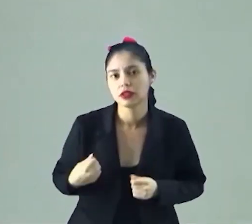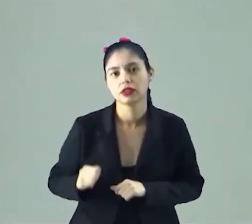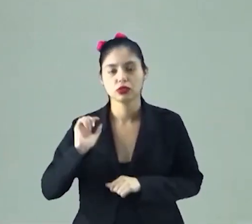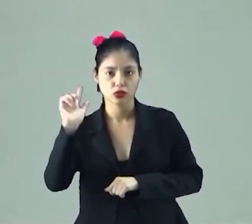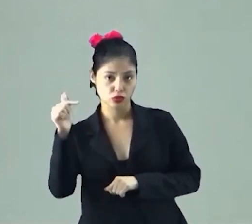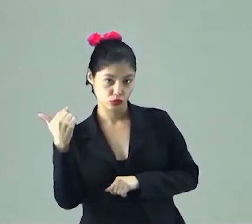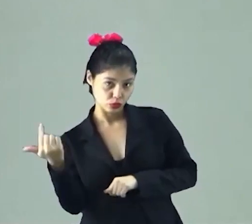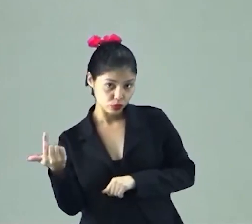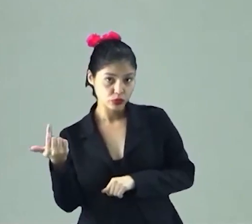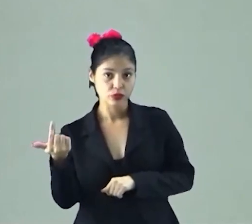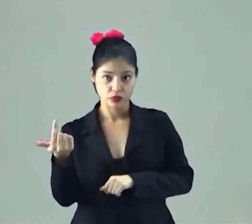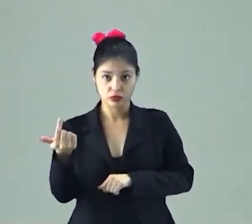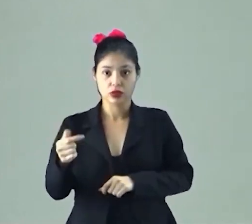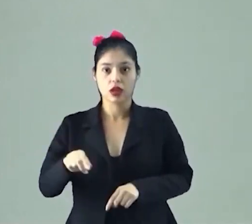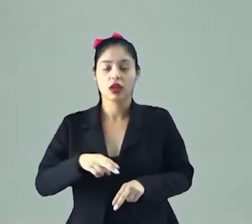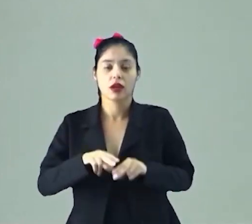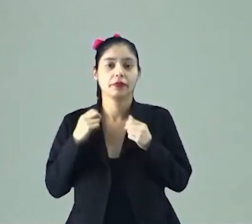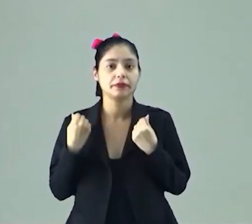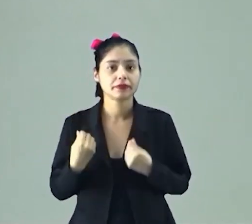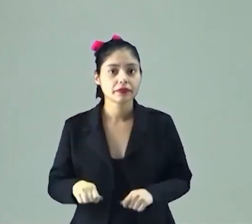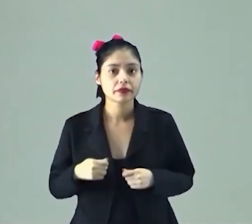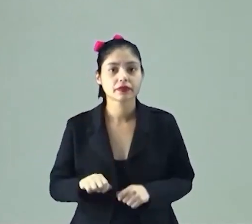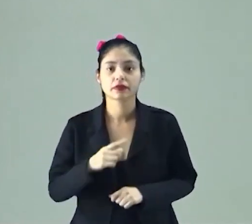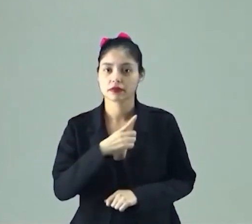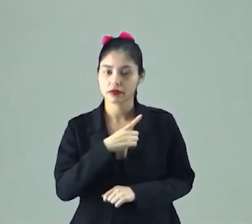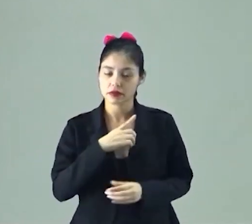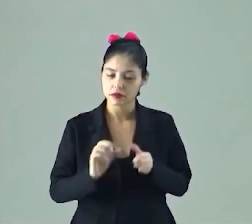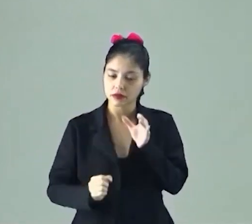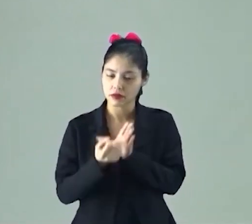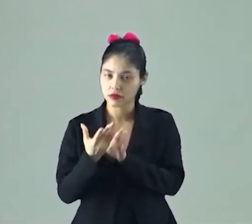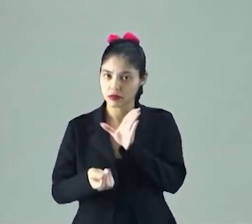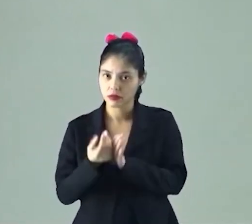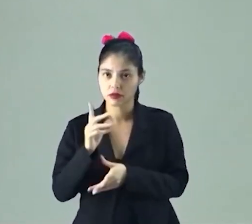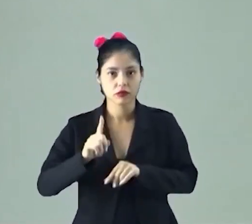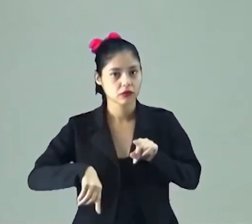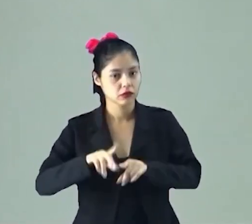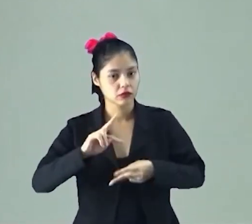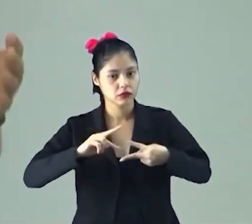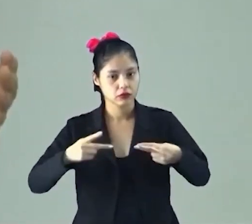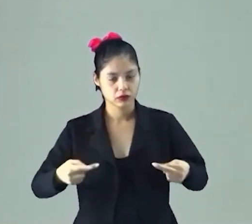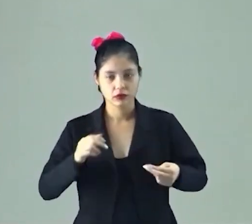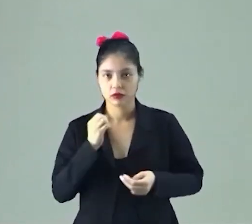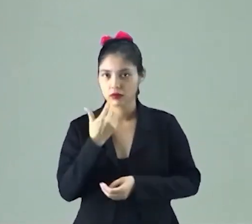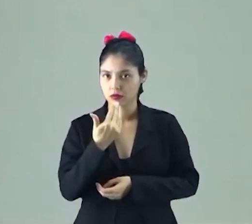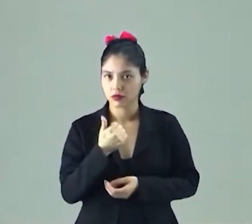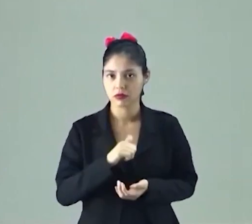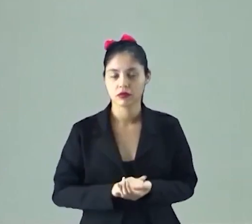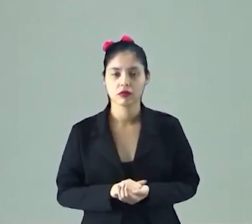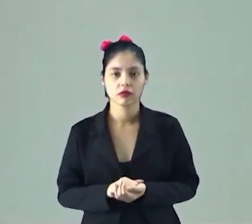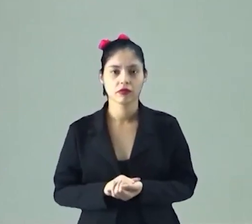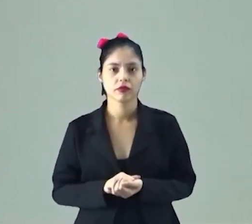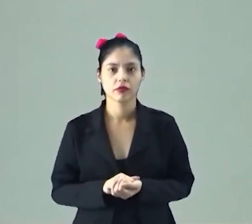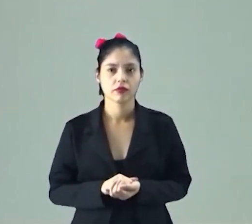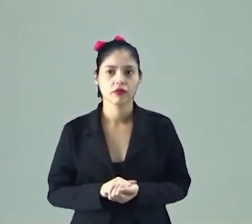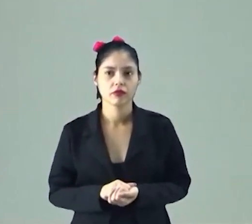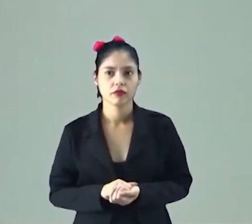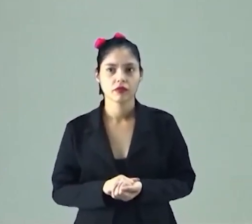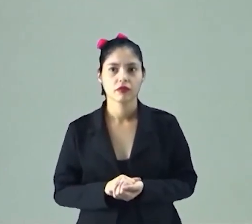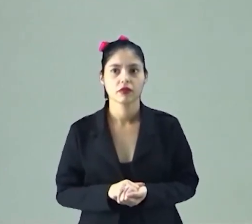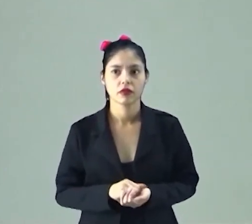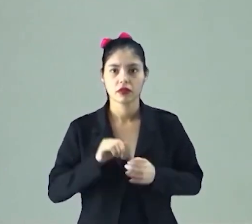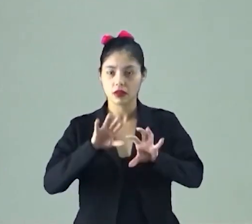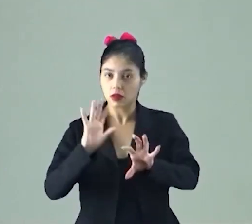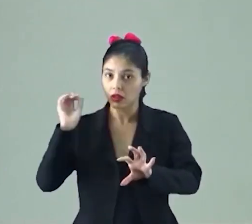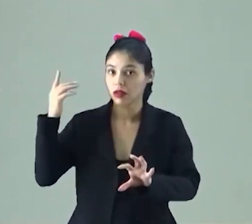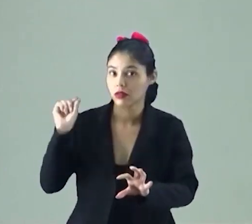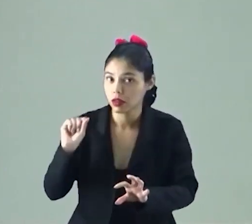fazer seus processos, principalmente para sintetizar o seu material genético, tudo bem? E as suas proteínas. Então,